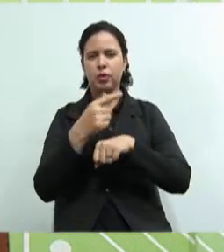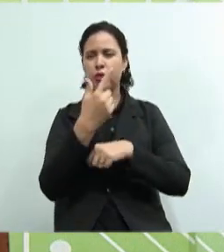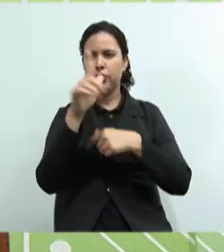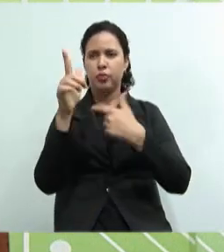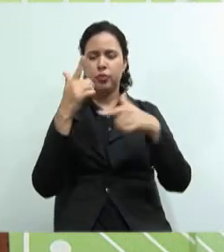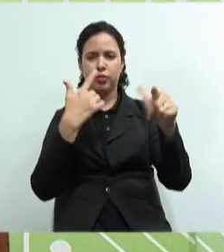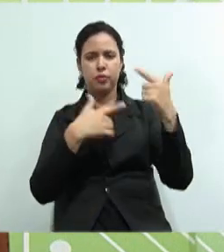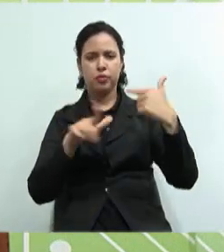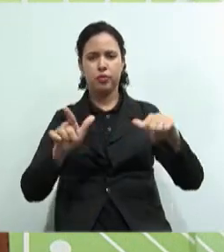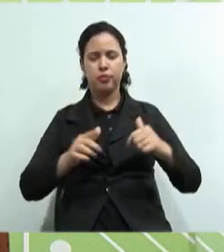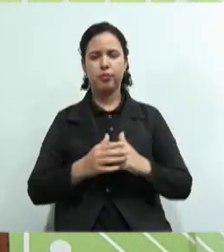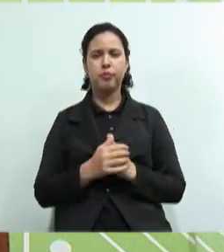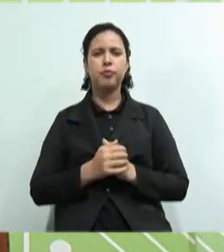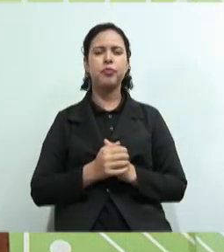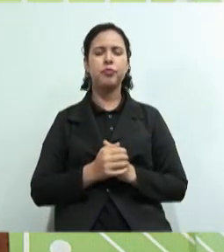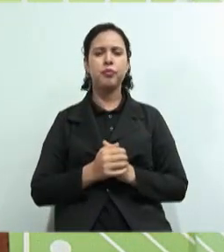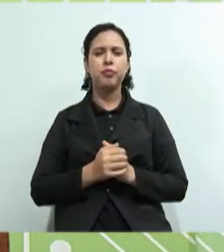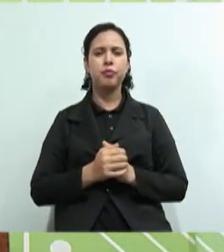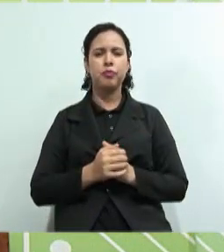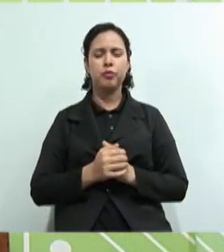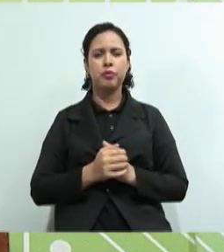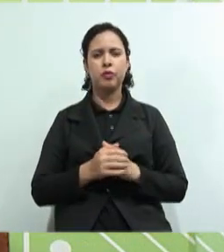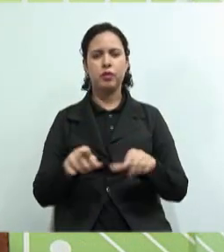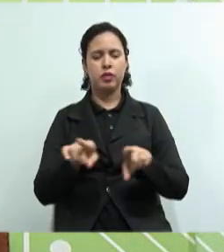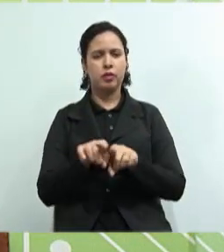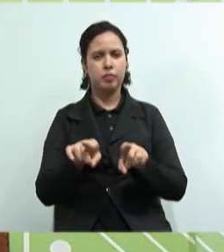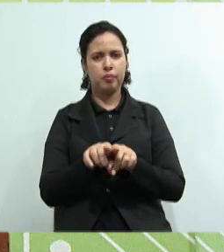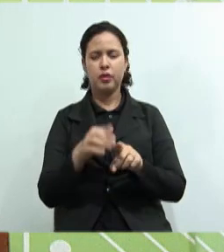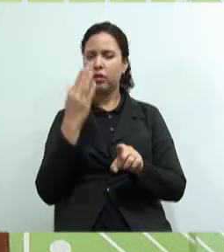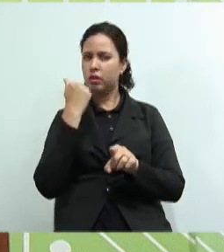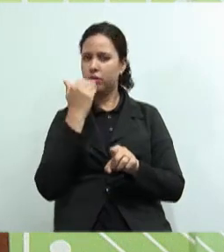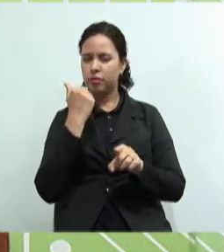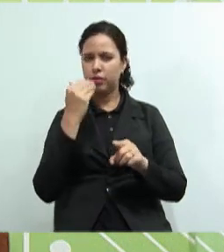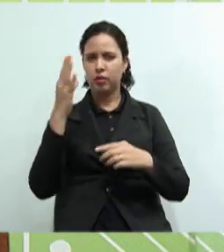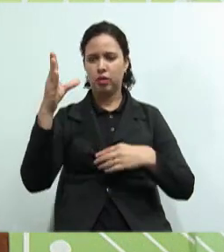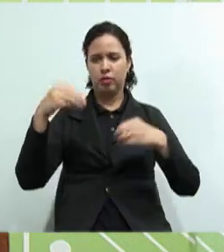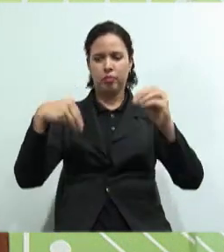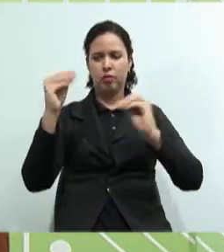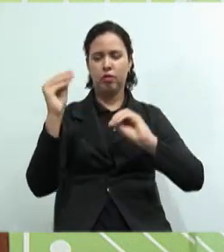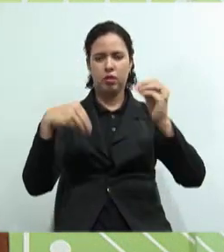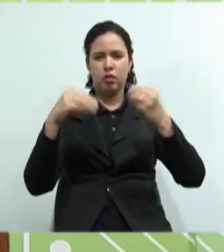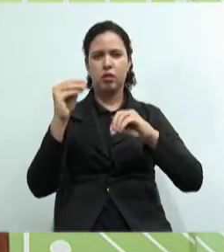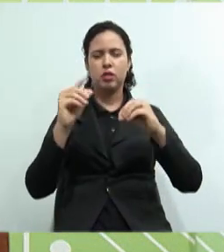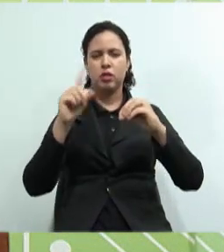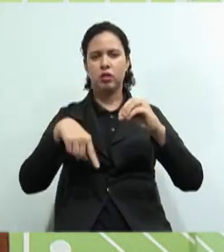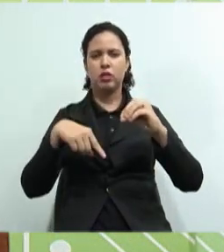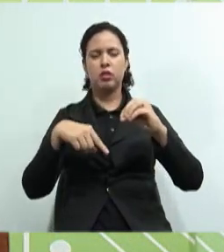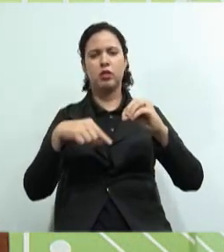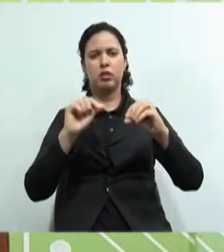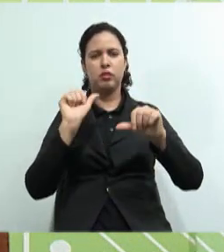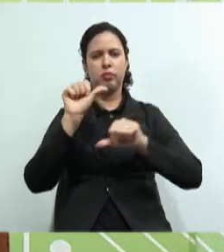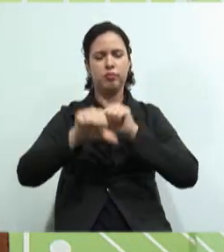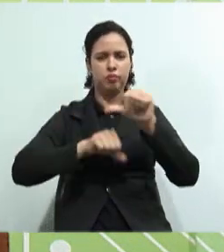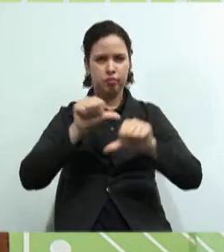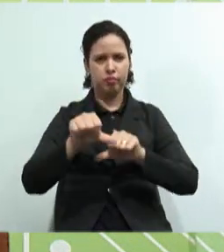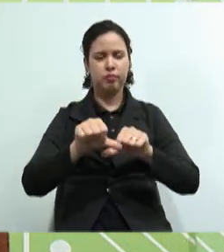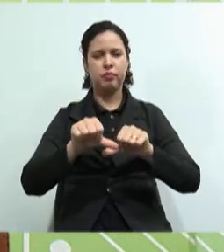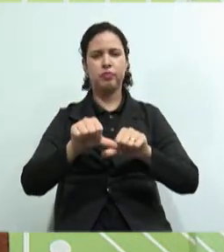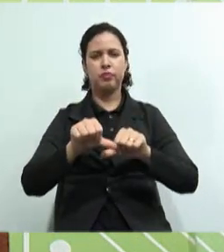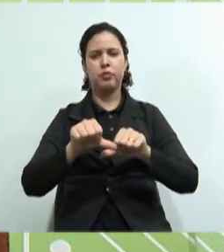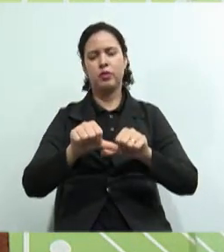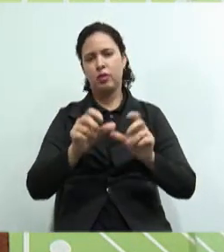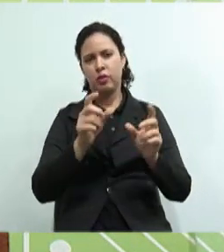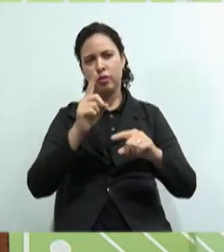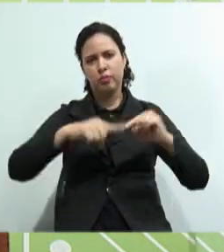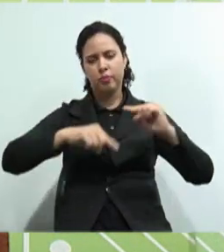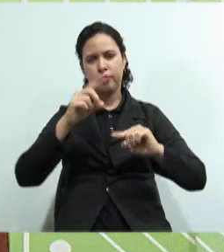essa proposta de as embalagens dos produtos ali vendidos são embalagens recicladas, os produtos ali vendidos são preferencialmente produtos